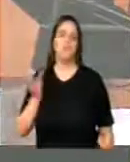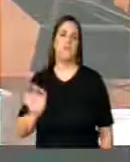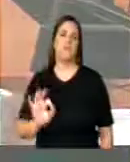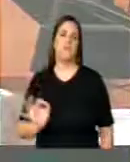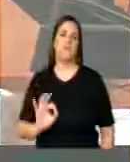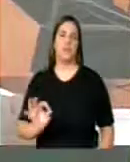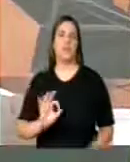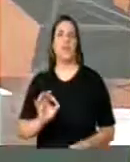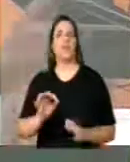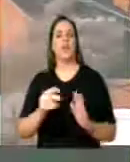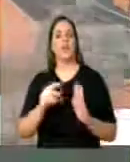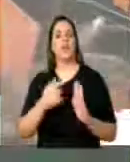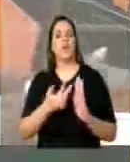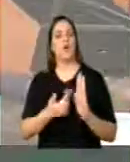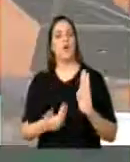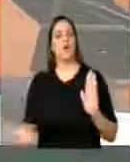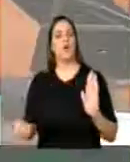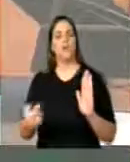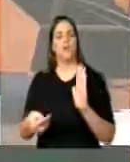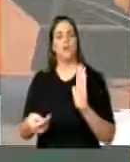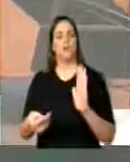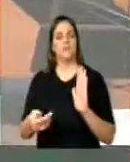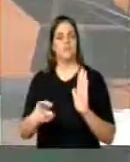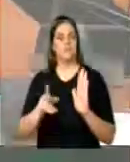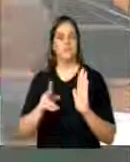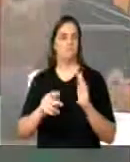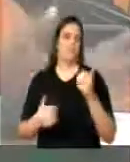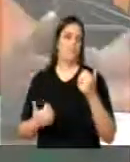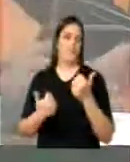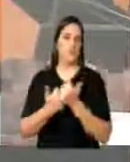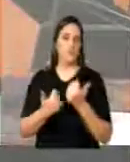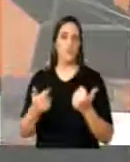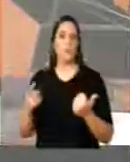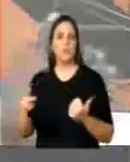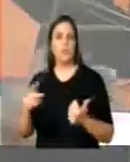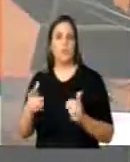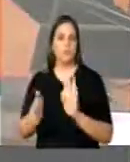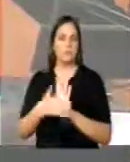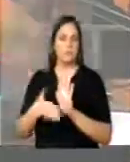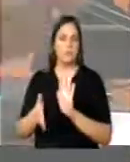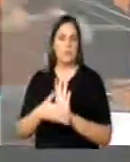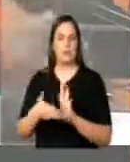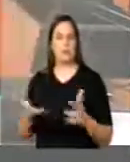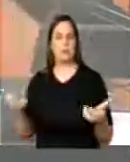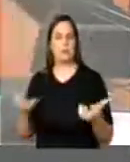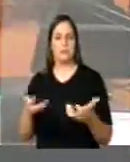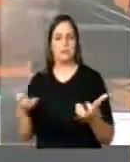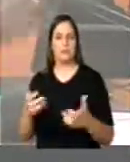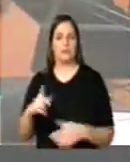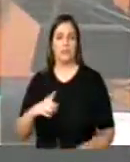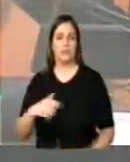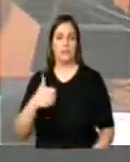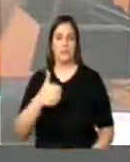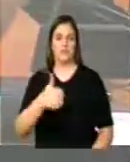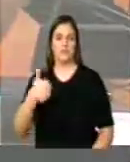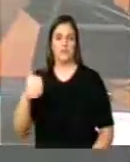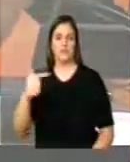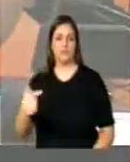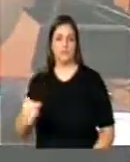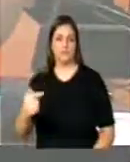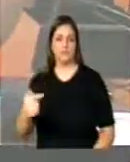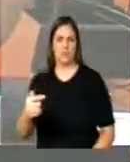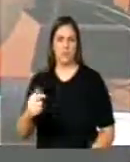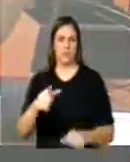deputado Rogério Marinho e as alterações que ele apresenta em relação aos 117